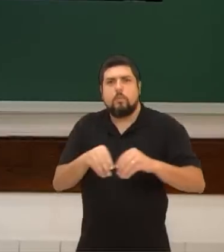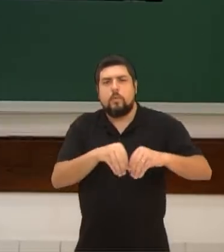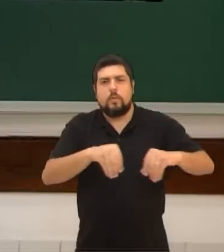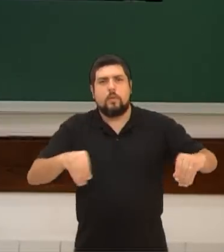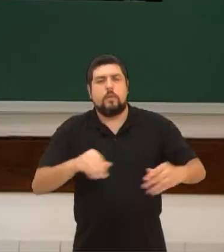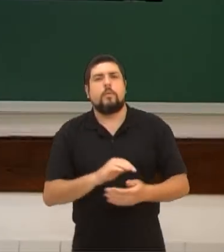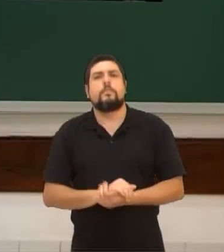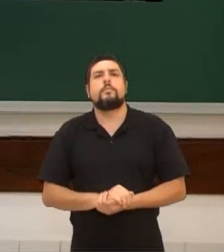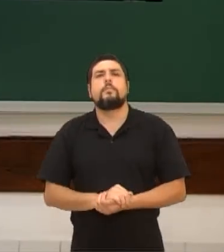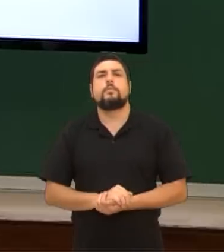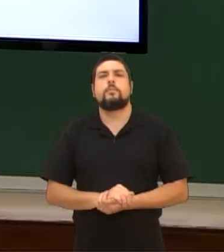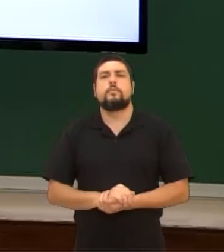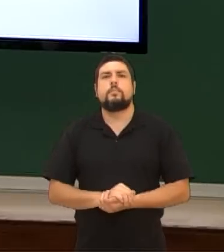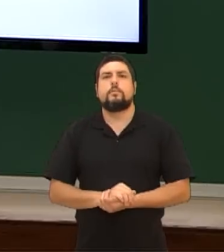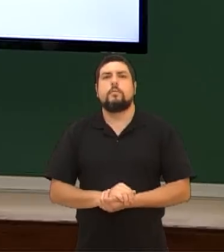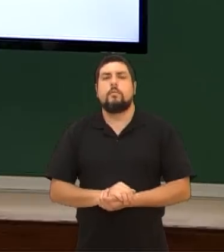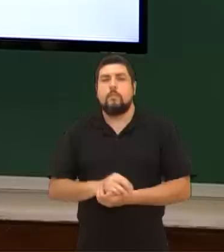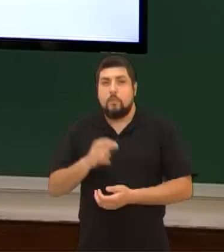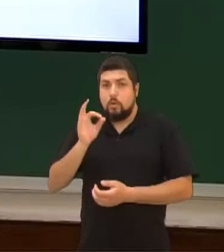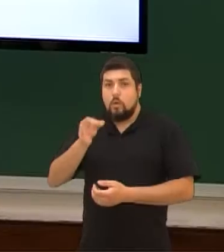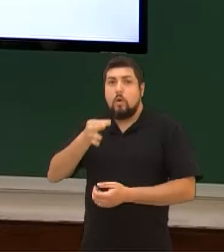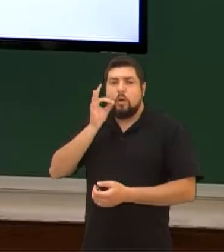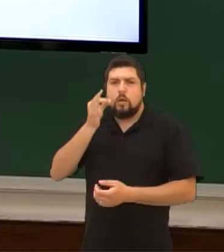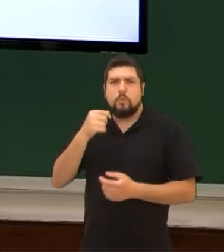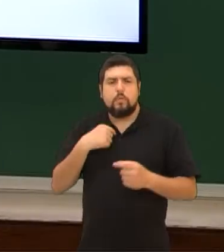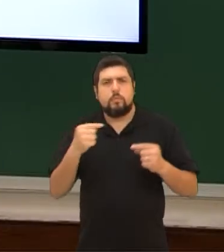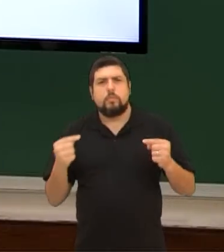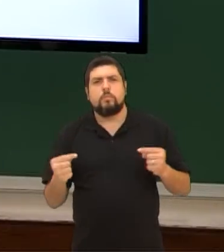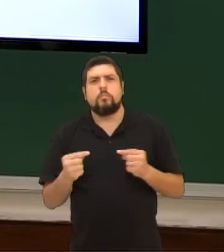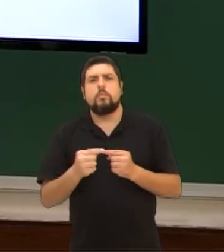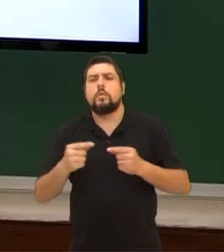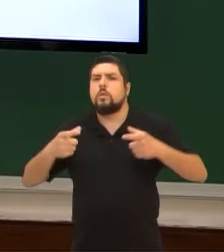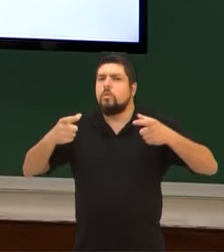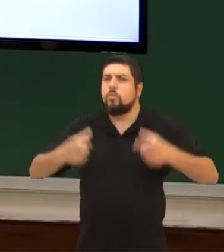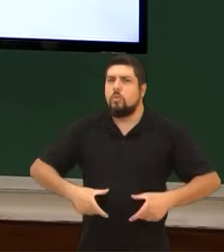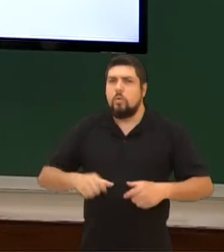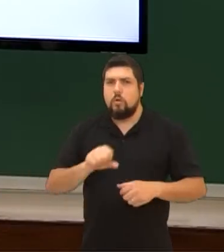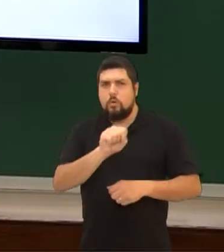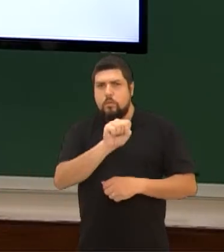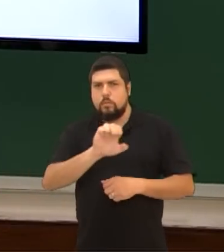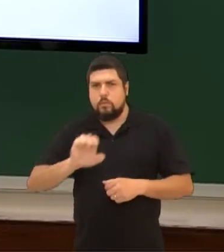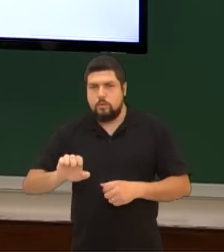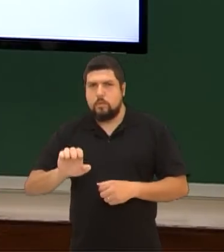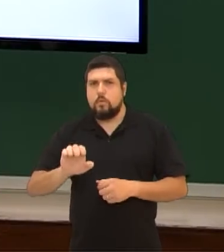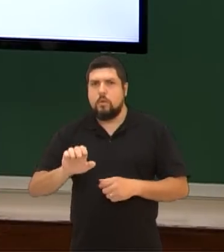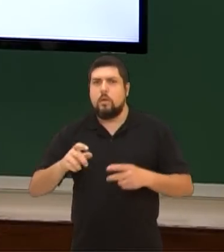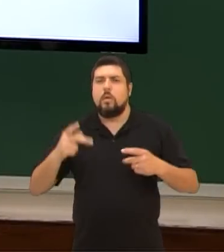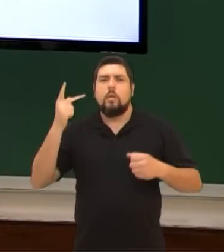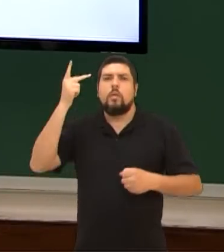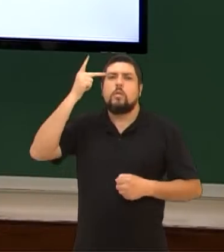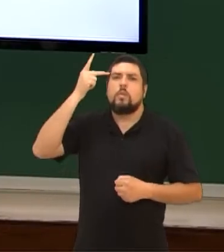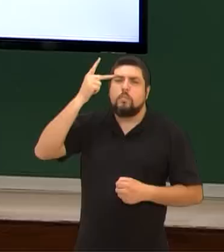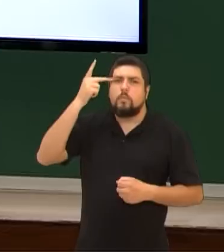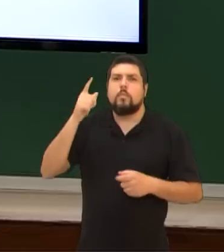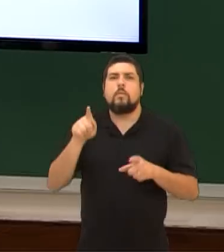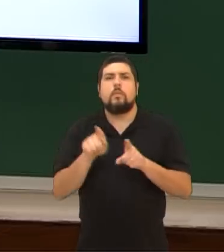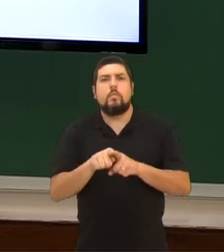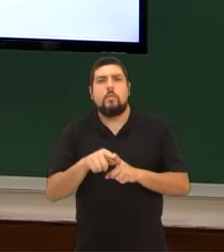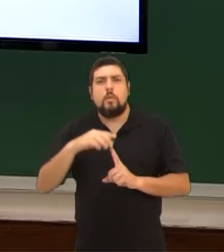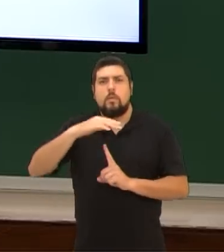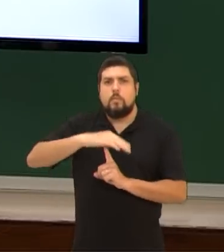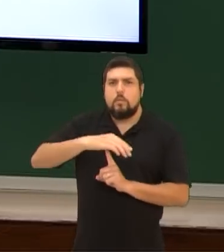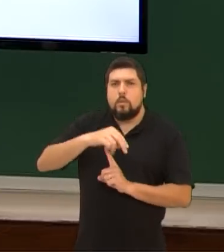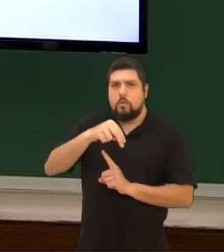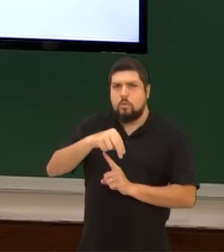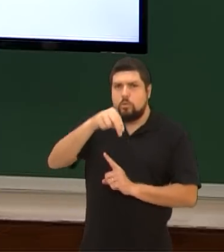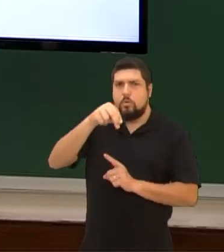terras. O café ele vai se adaptar muito bem à região sudeste do Brasil, ao estado de São Paulo, à região norte do